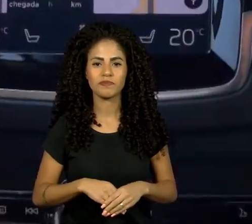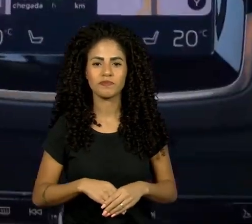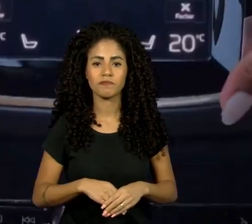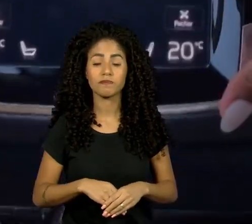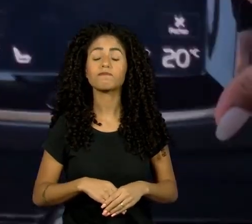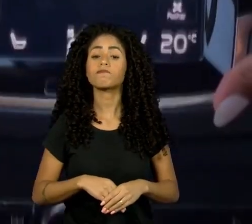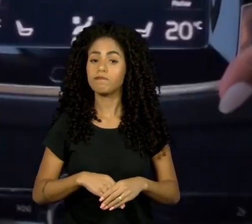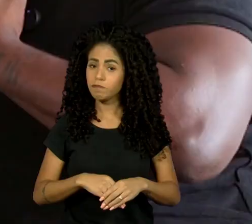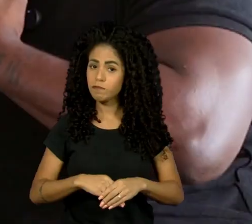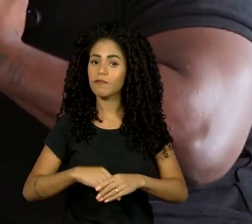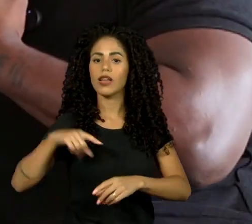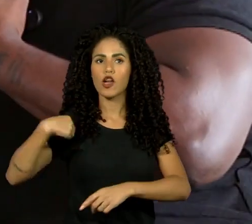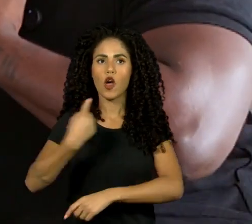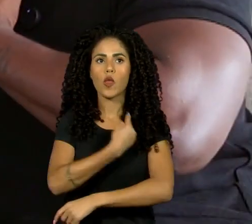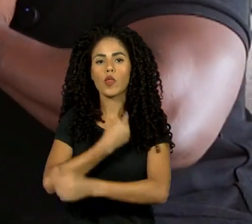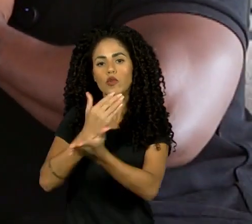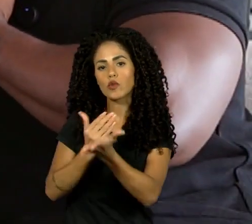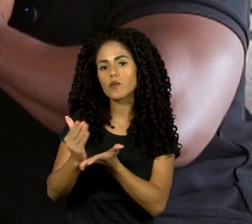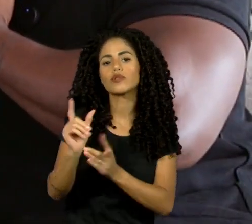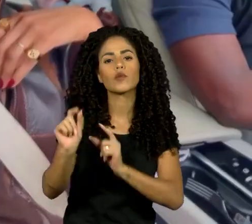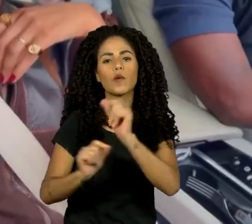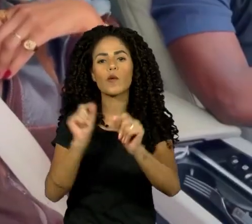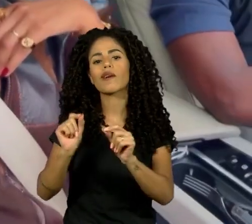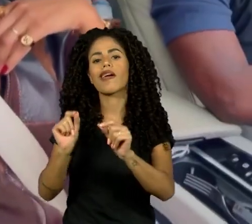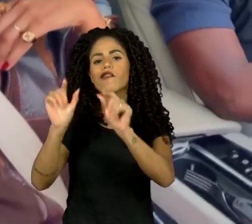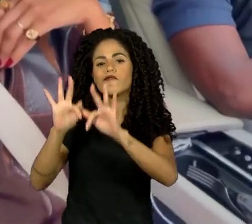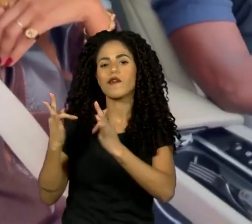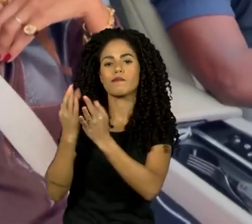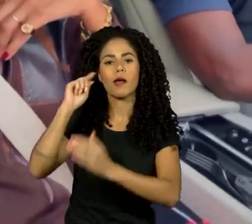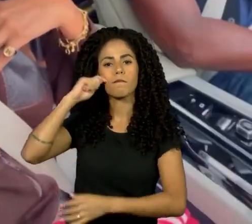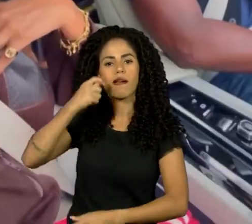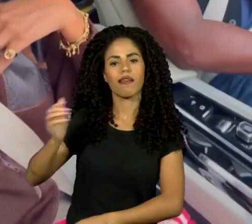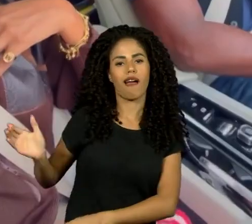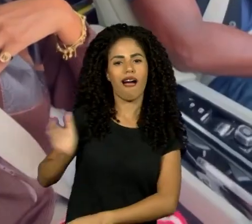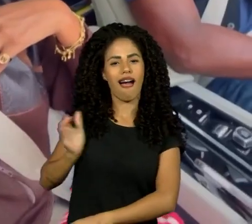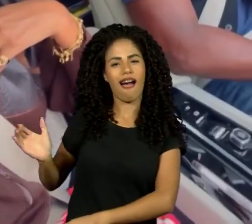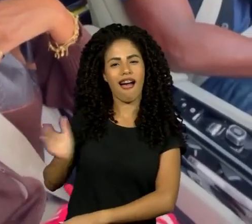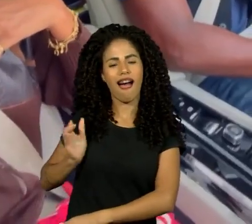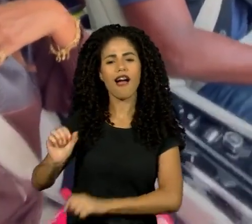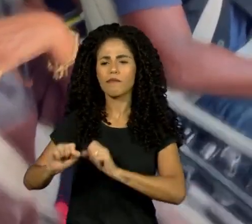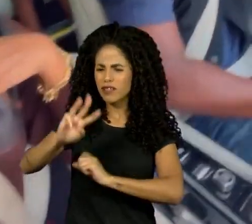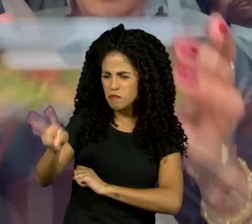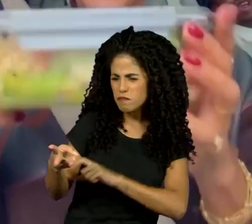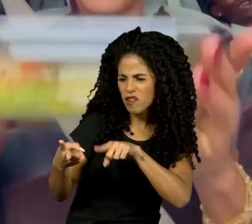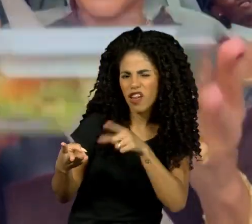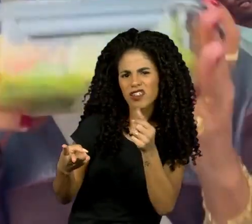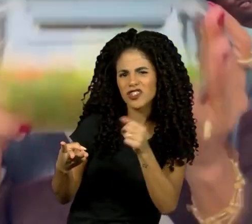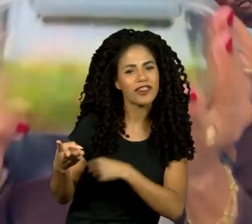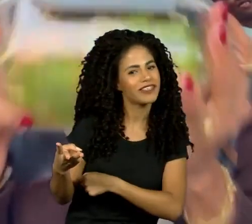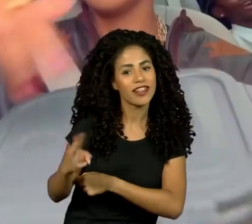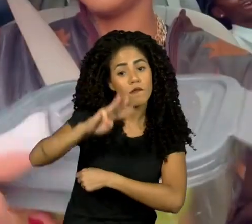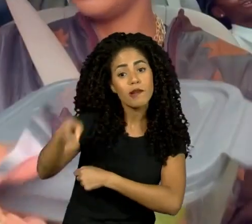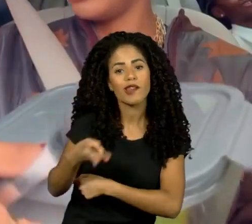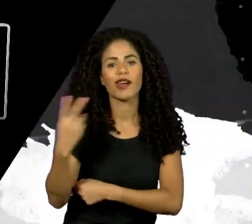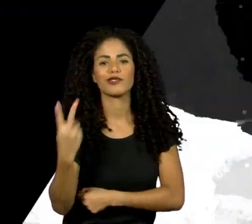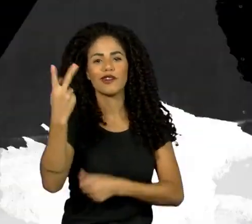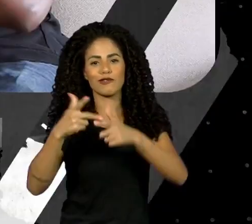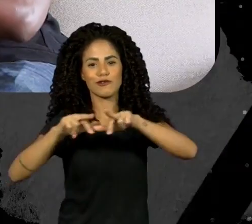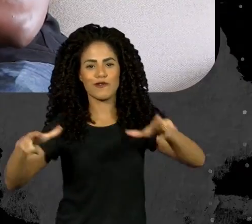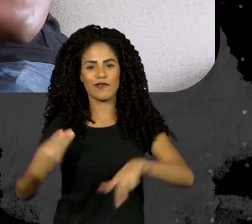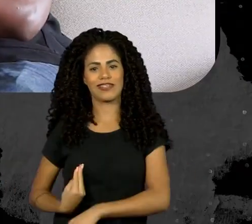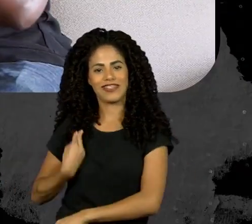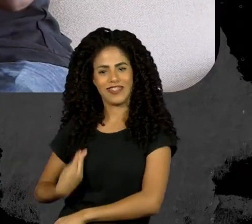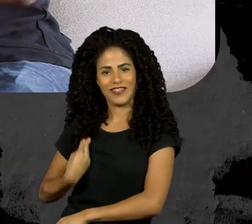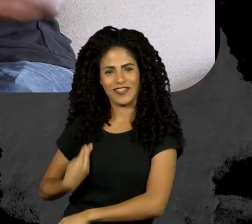Quando começamos a usar o bordão Família Preta Milionária, a gente começou a pensar, não precisa ser rico de dinheiro. A gente conseguiu traduzir o